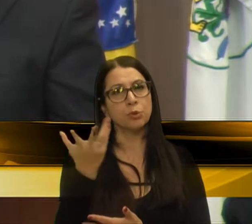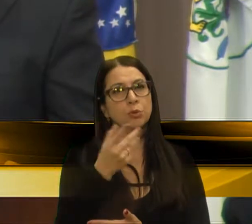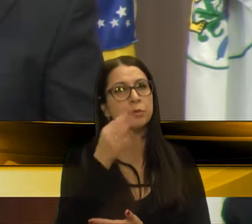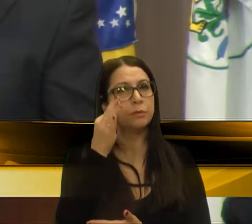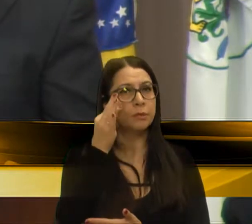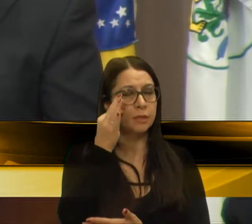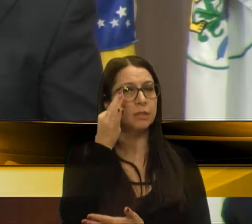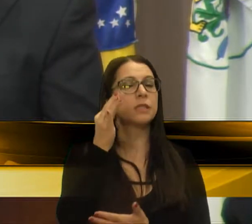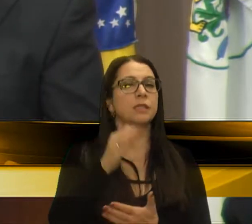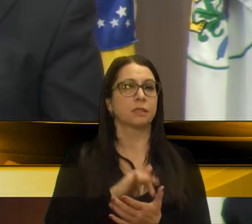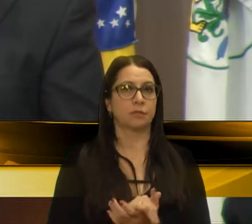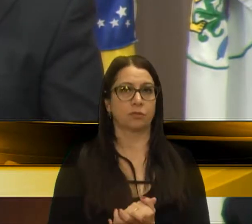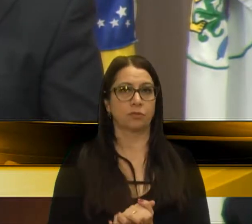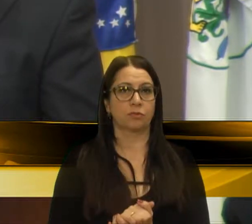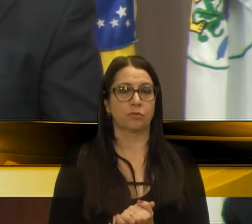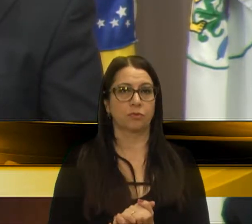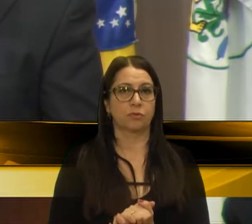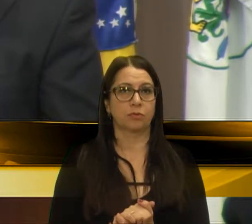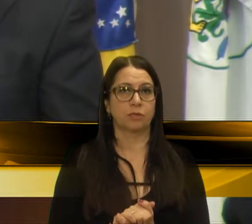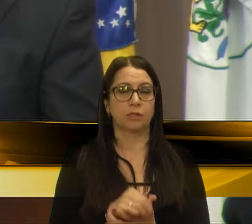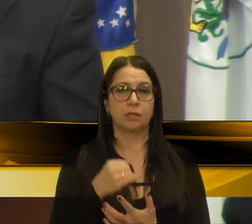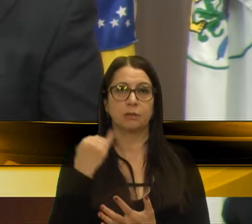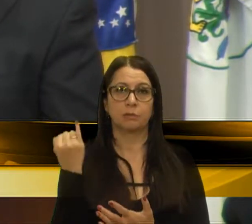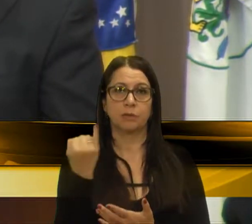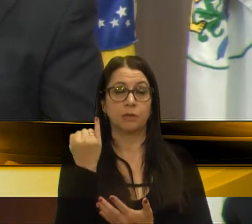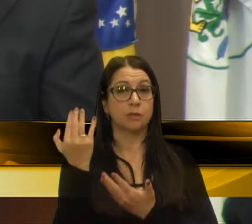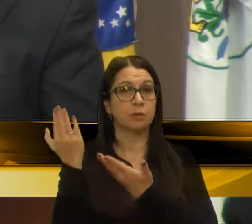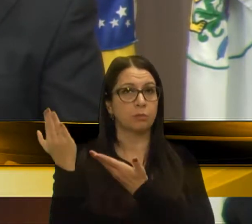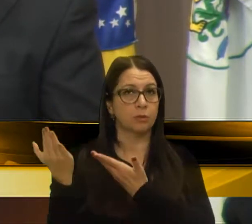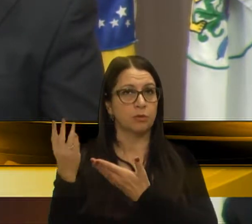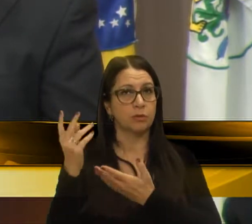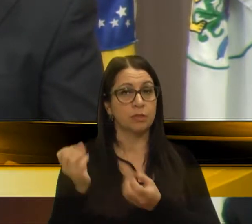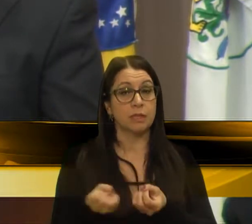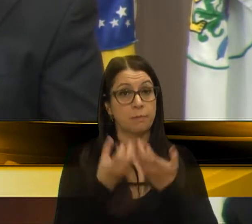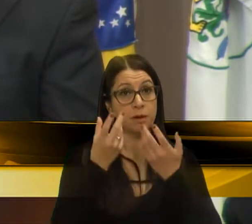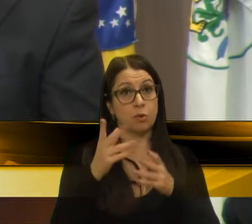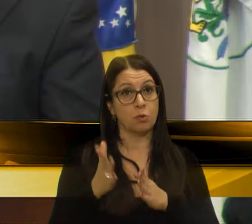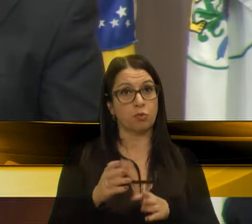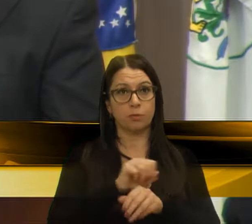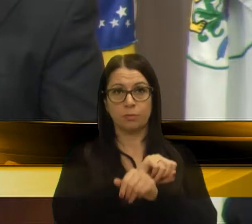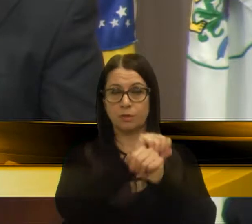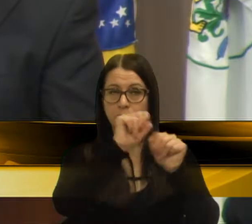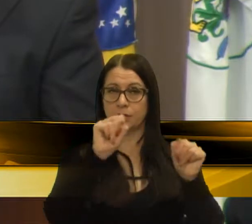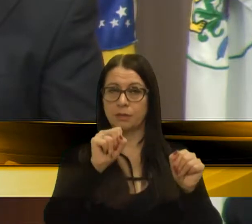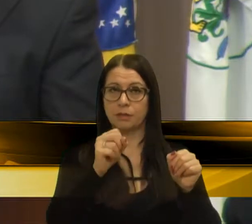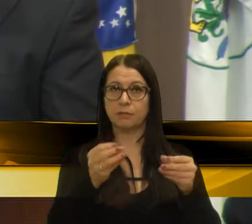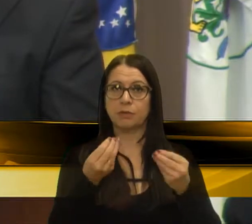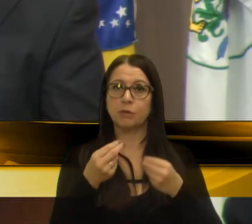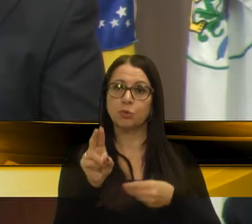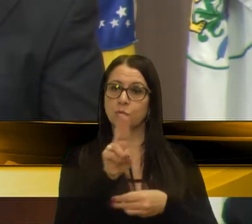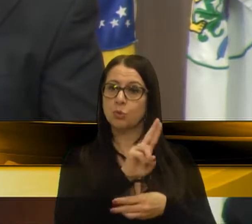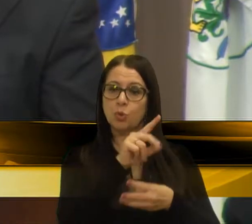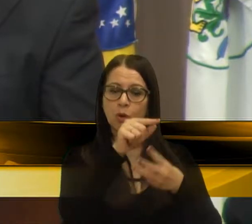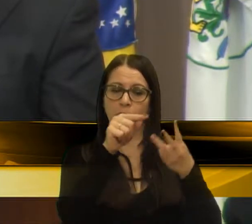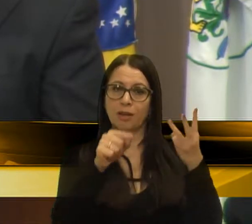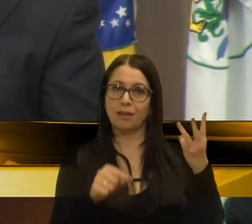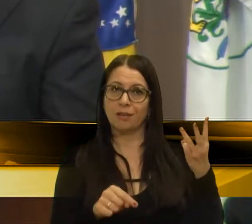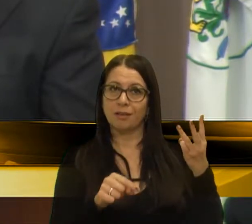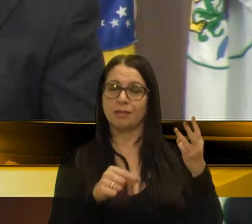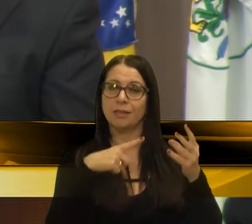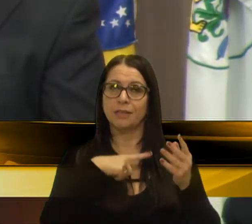para nesta importante homenagem, celebrando nesta manhã, quando recebemos nomes que hoje estão